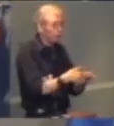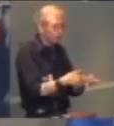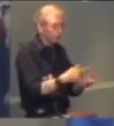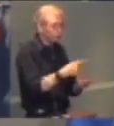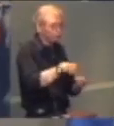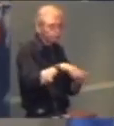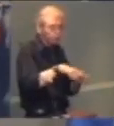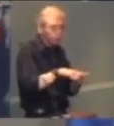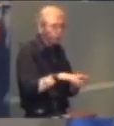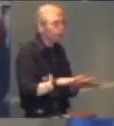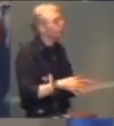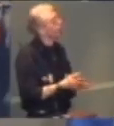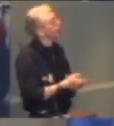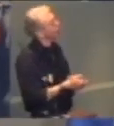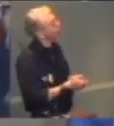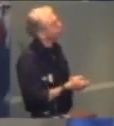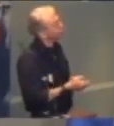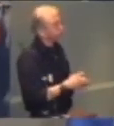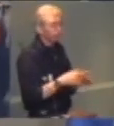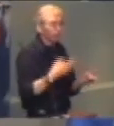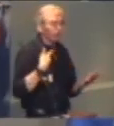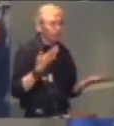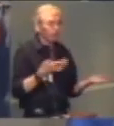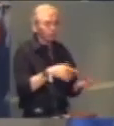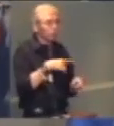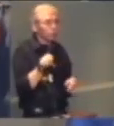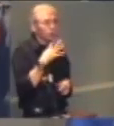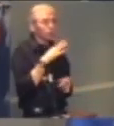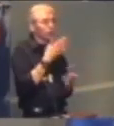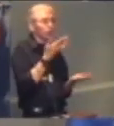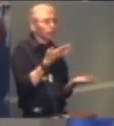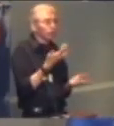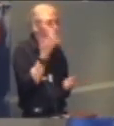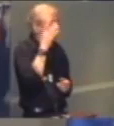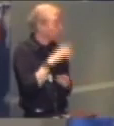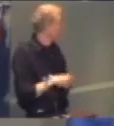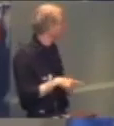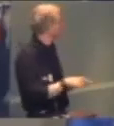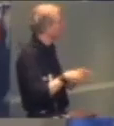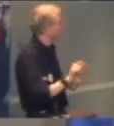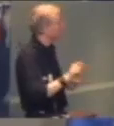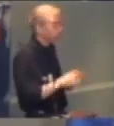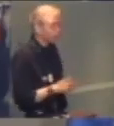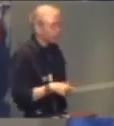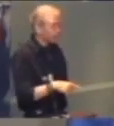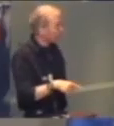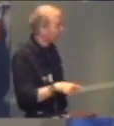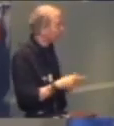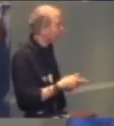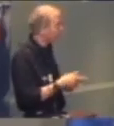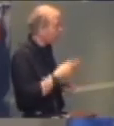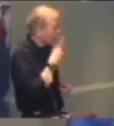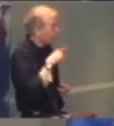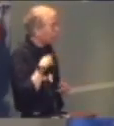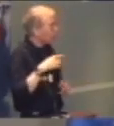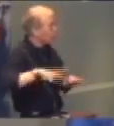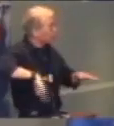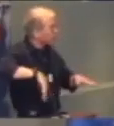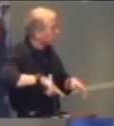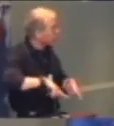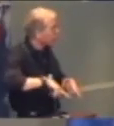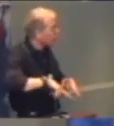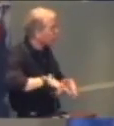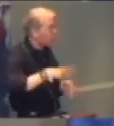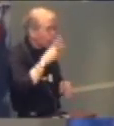isso que a gente mais luta no mínimo o pessoal do setor de manutenção disse assim ah é uma bomba de piscina Ah deve ser o